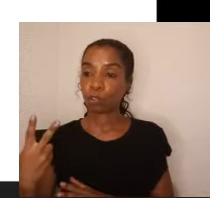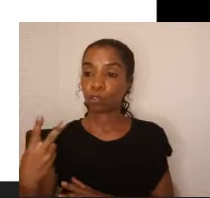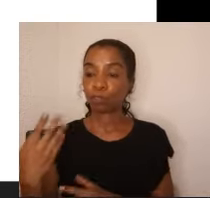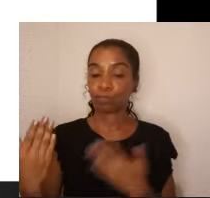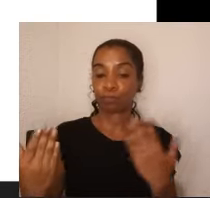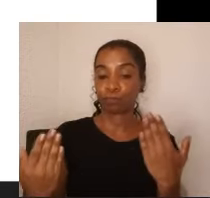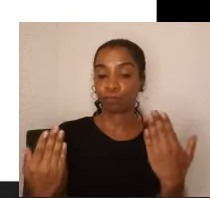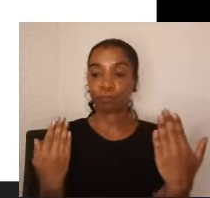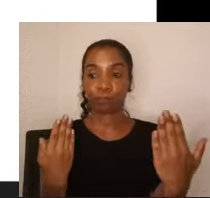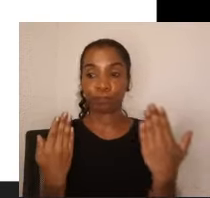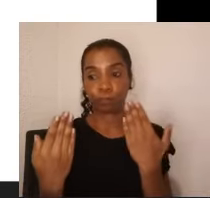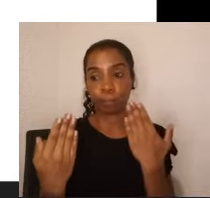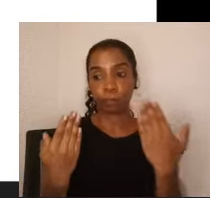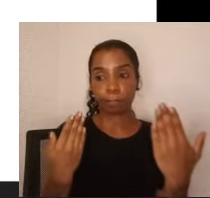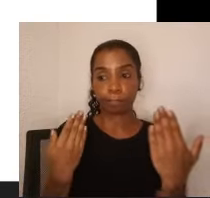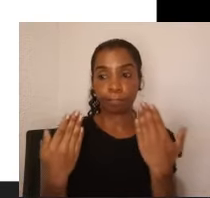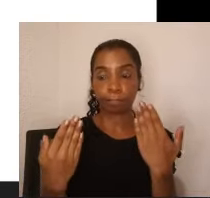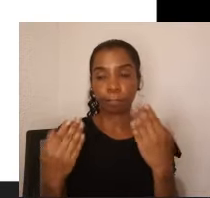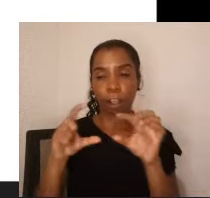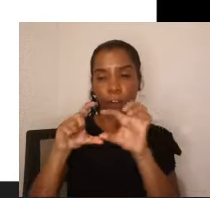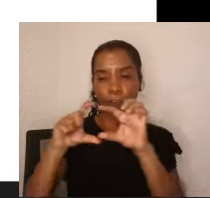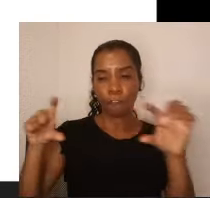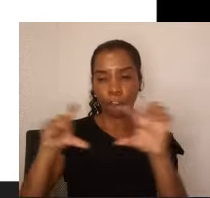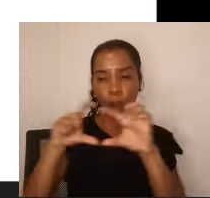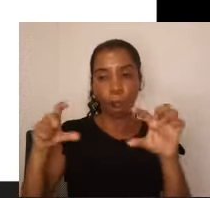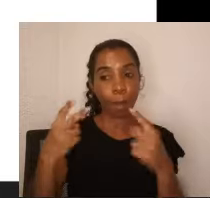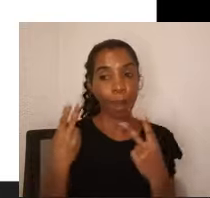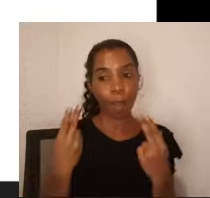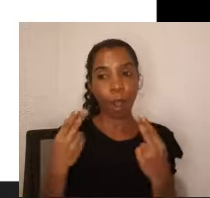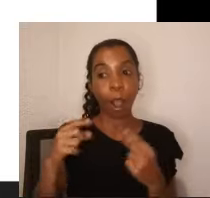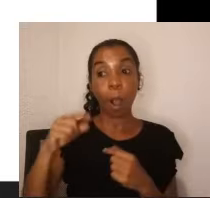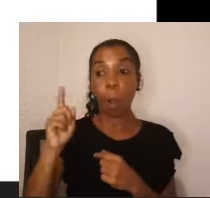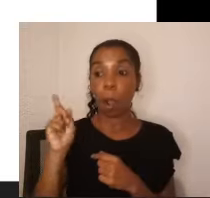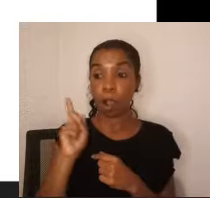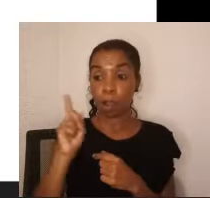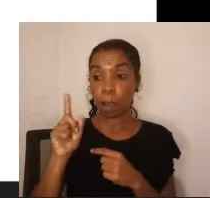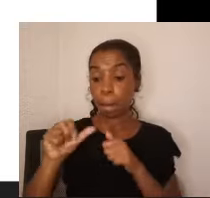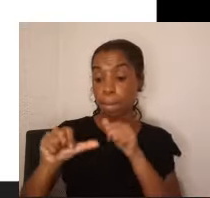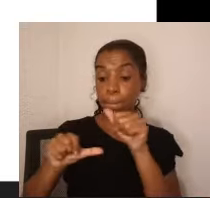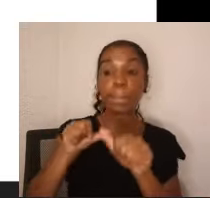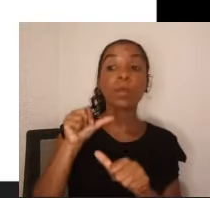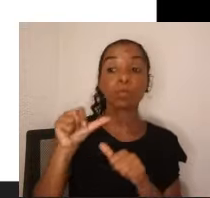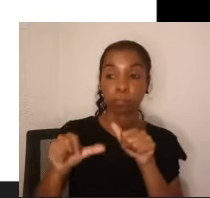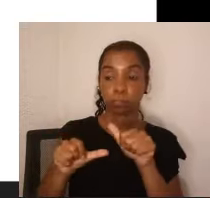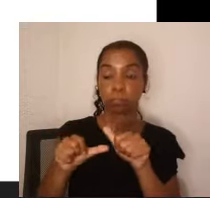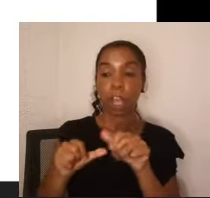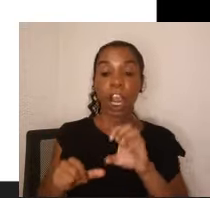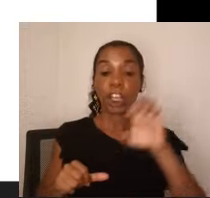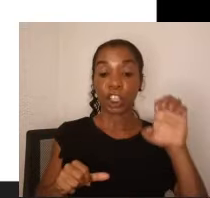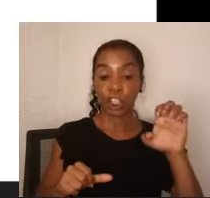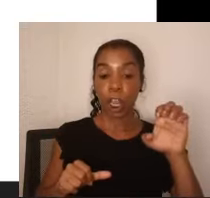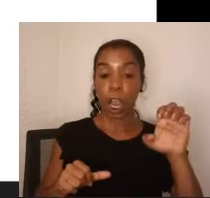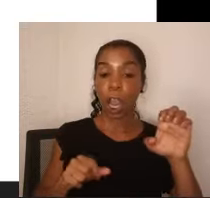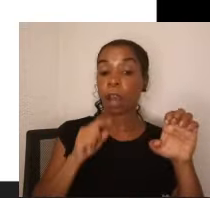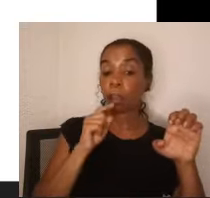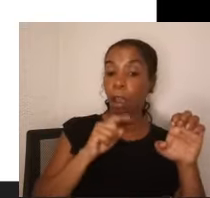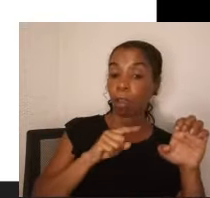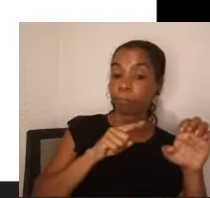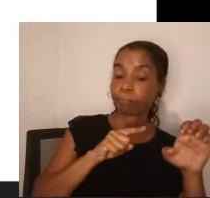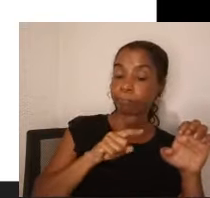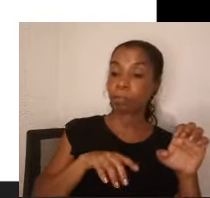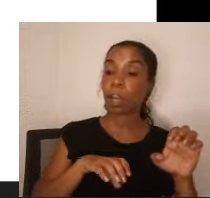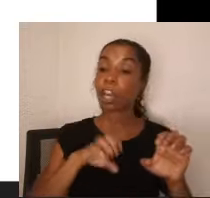calculada pela mesma fórmula, né? Aqui não, aqui muda. A esquerda do 9 é uma coisa e a direita do